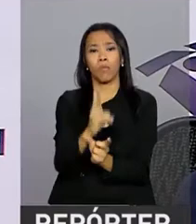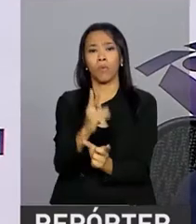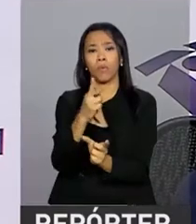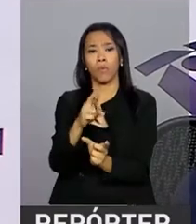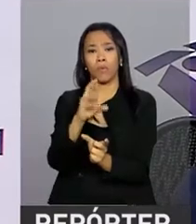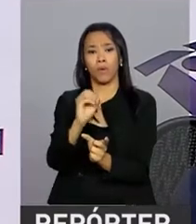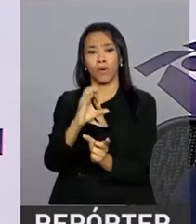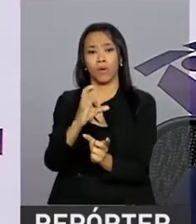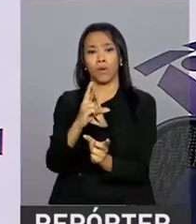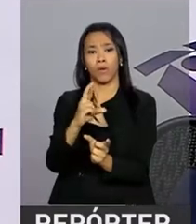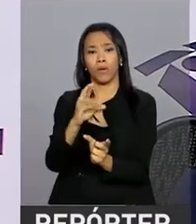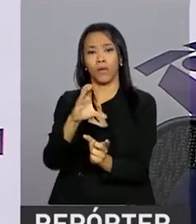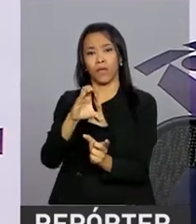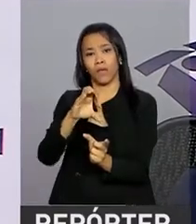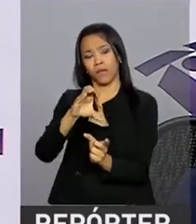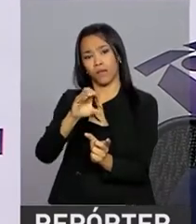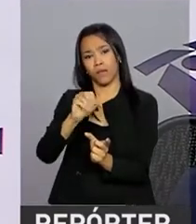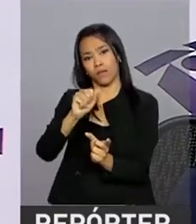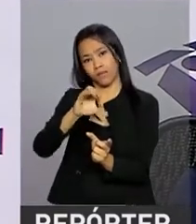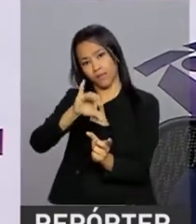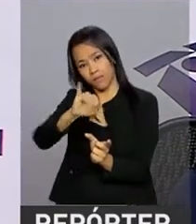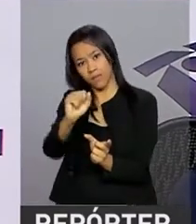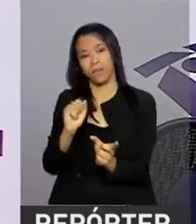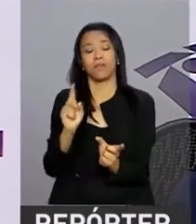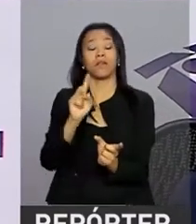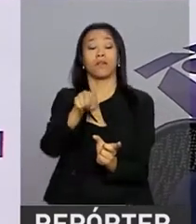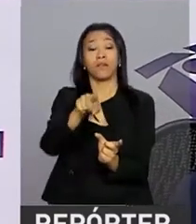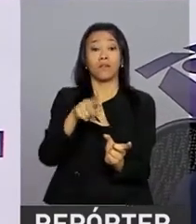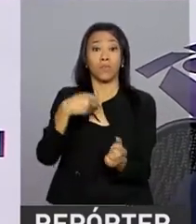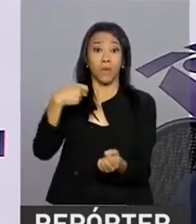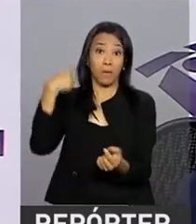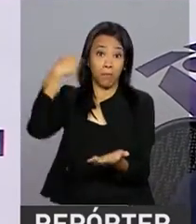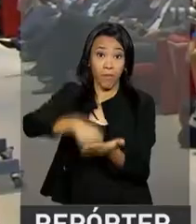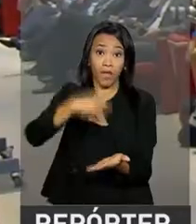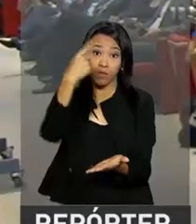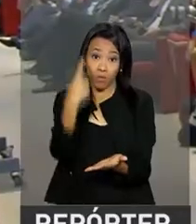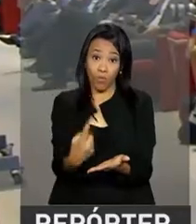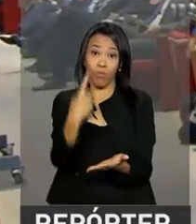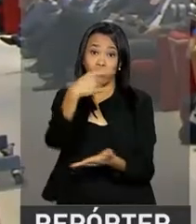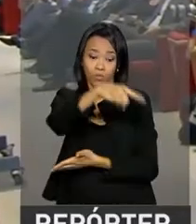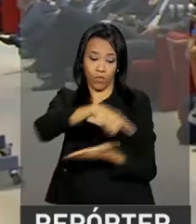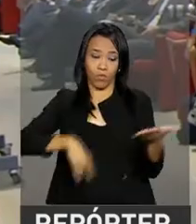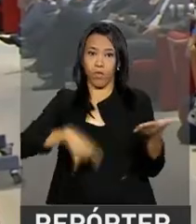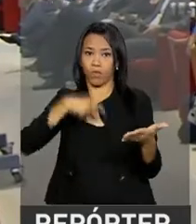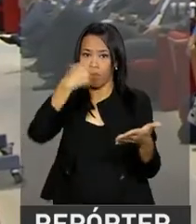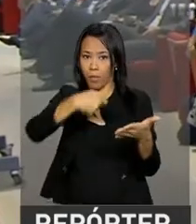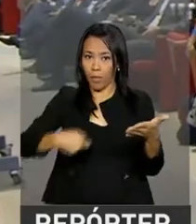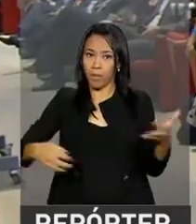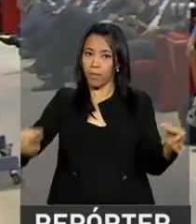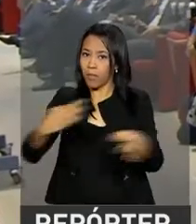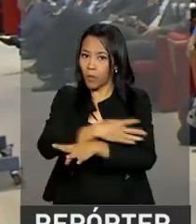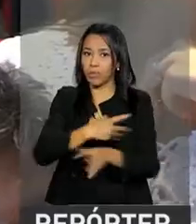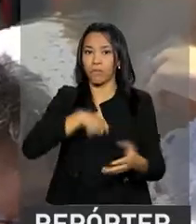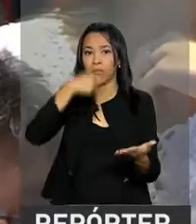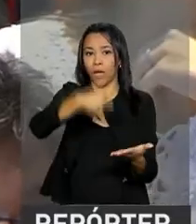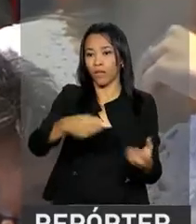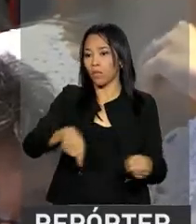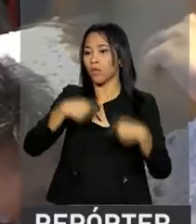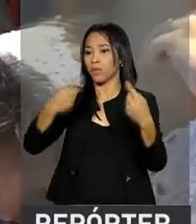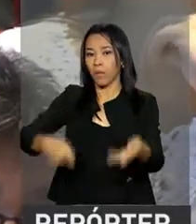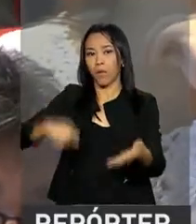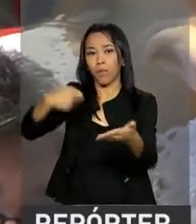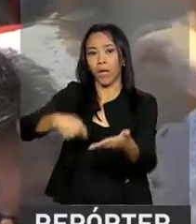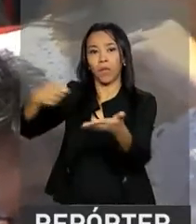empresas elas declaram e pagam oito tributos uma guia só todos os meses no rio de janeiro a fundação getúlio vargas e o